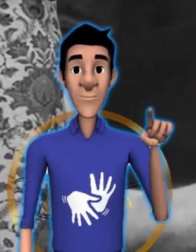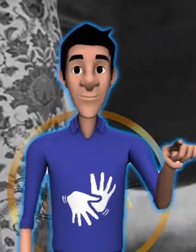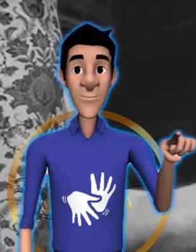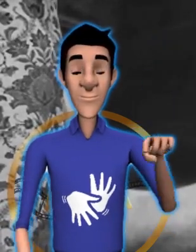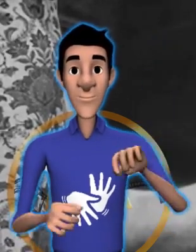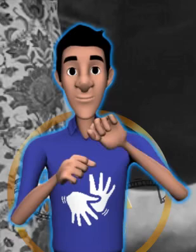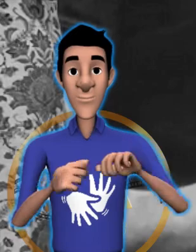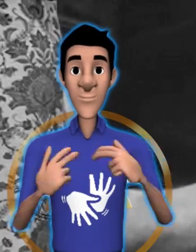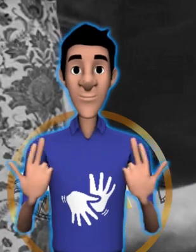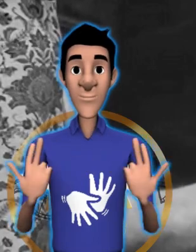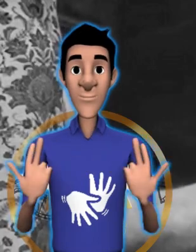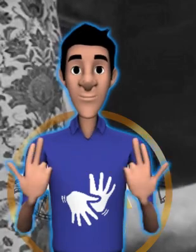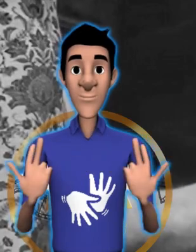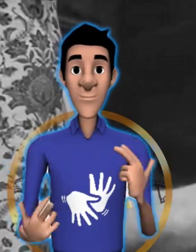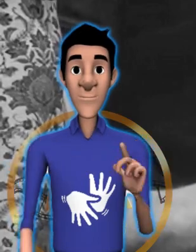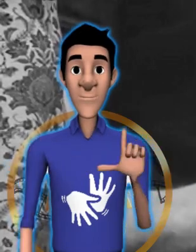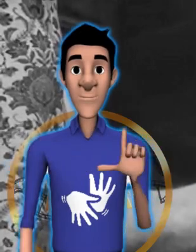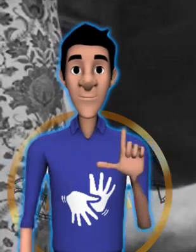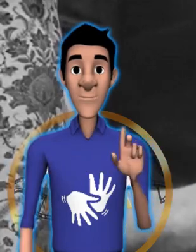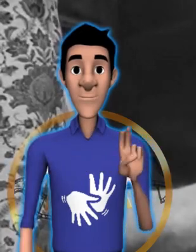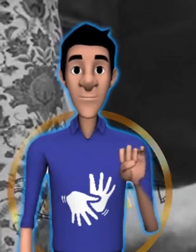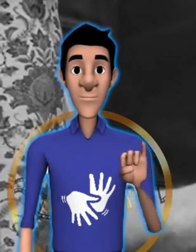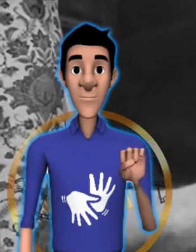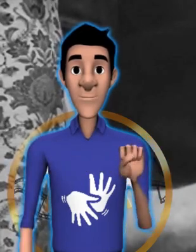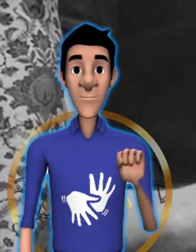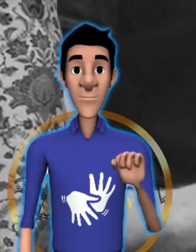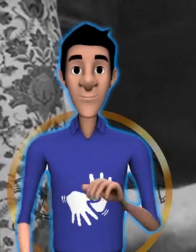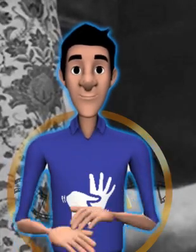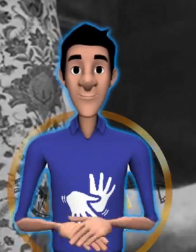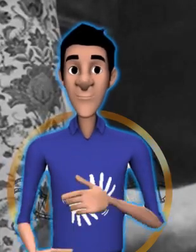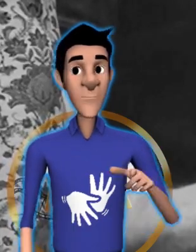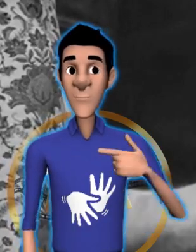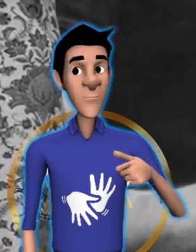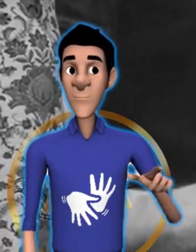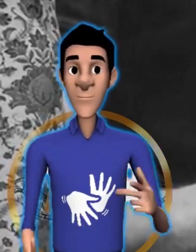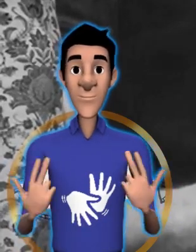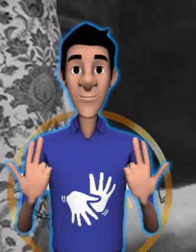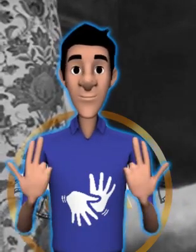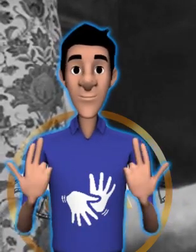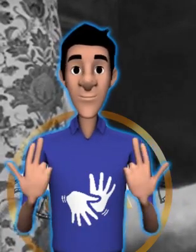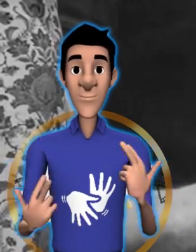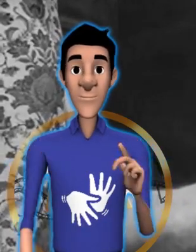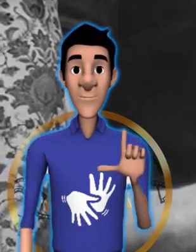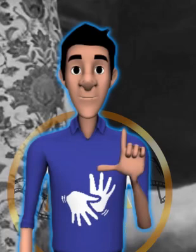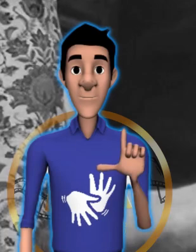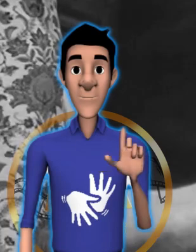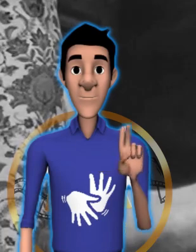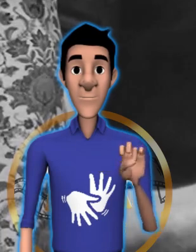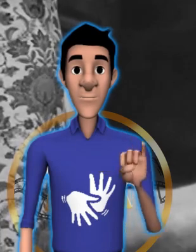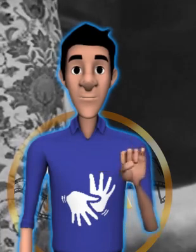energia. Não baixa a cabeça hora nenhuma. Vai ter dor? Vai. Mas experimenta novas.